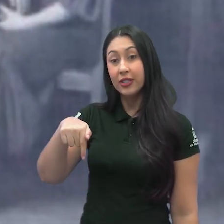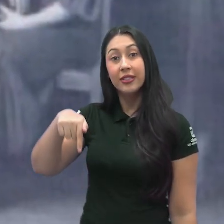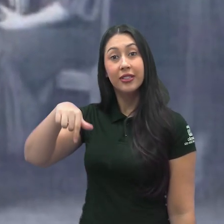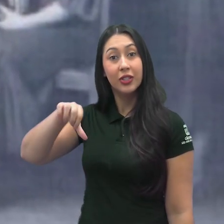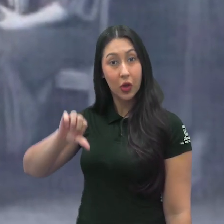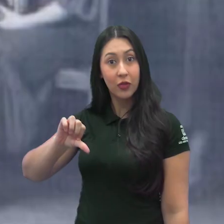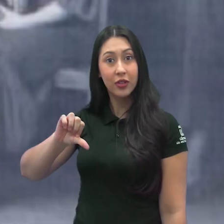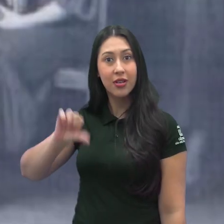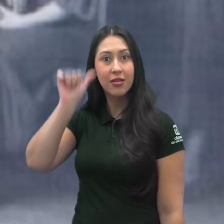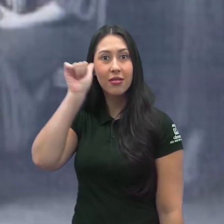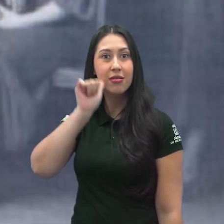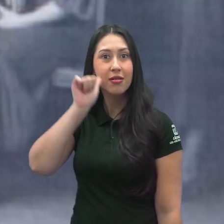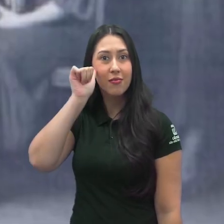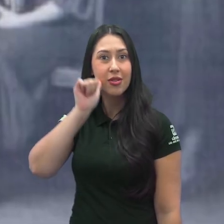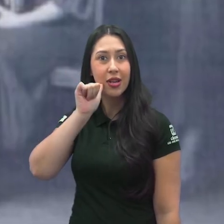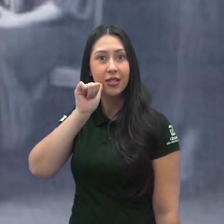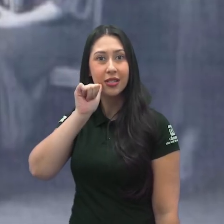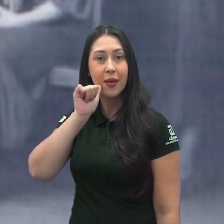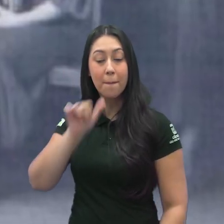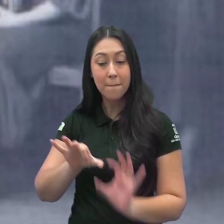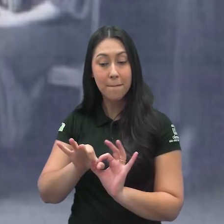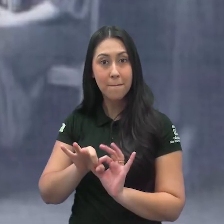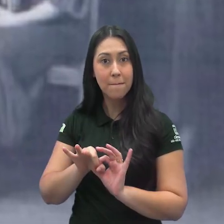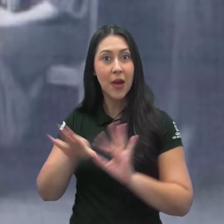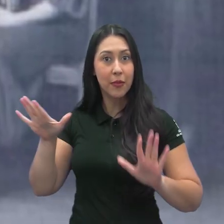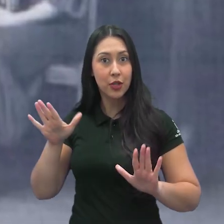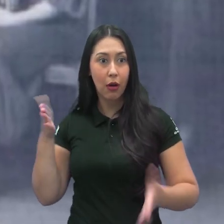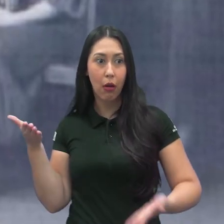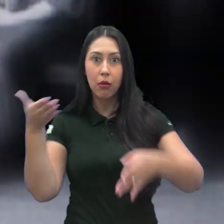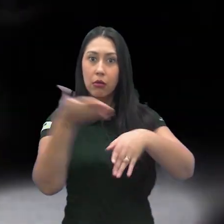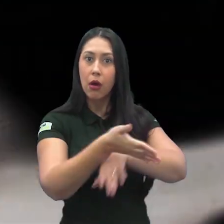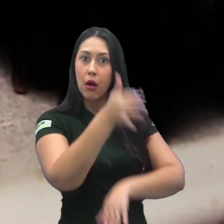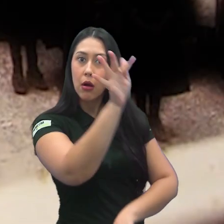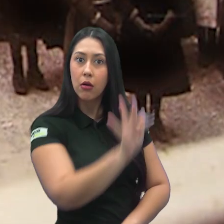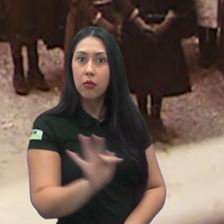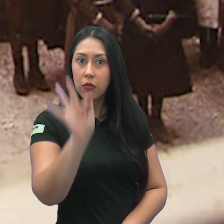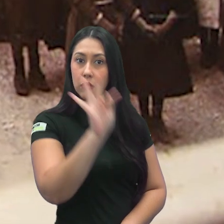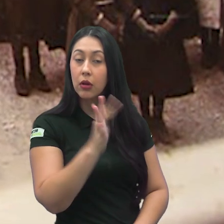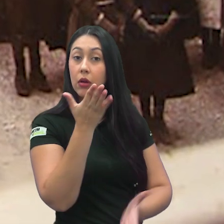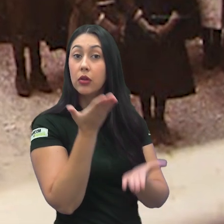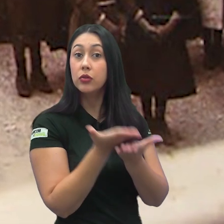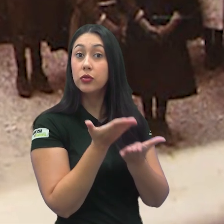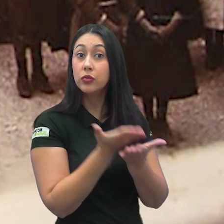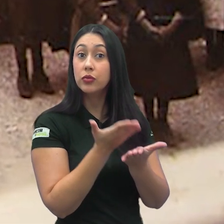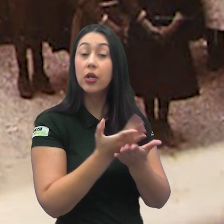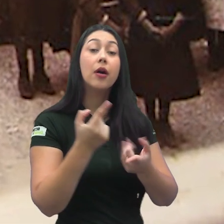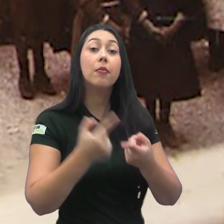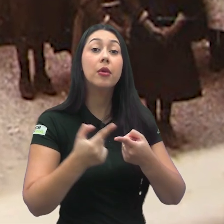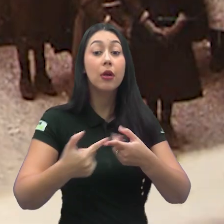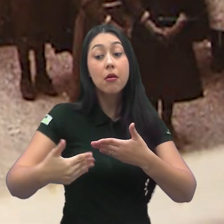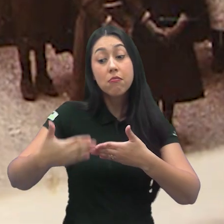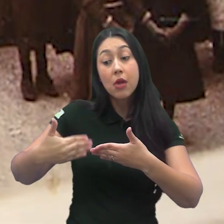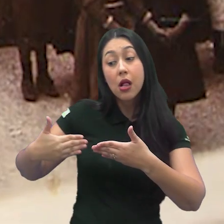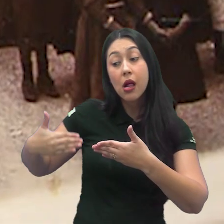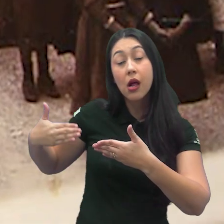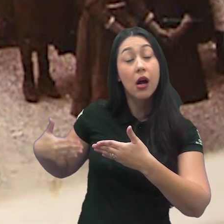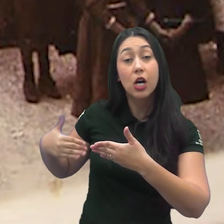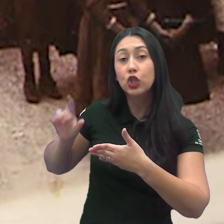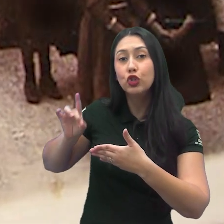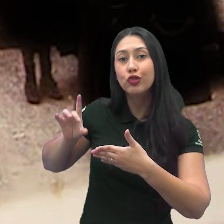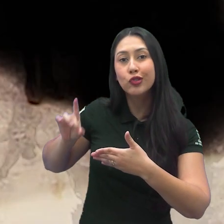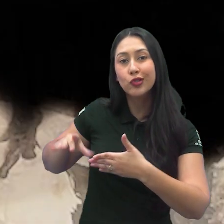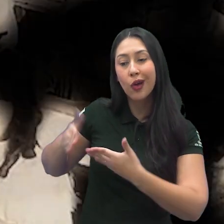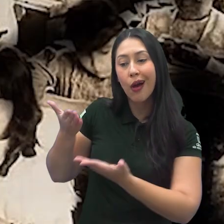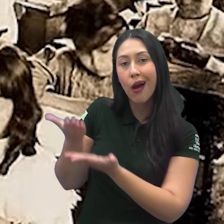1879 que as mulheres foram autorizadas a cursar o ensino superior e, até então, elas só podiam frequentar a